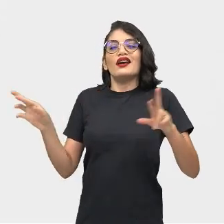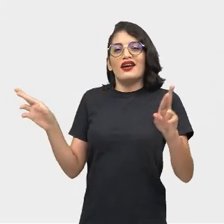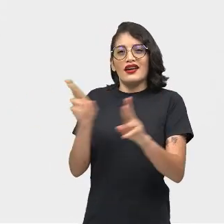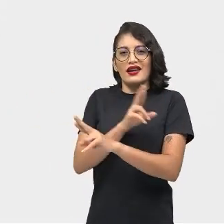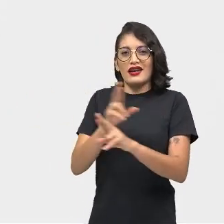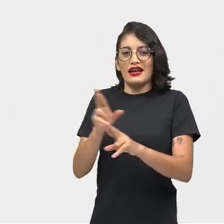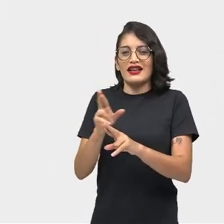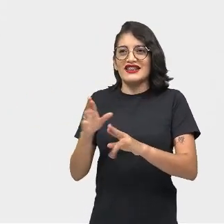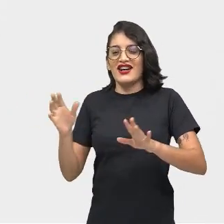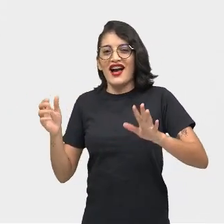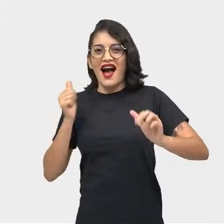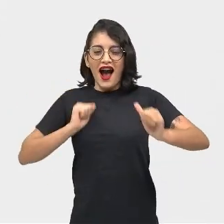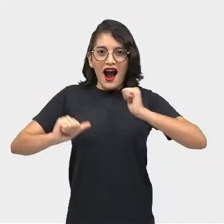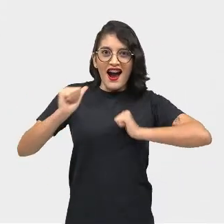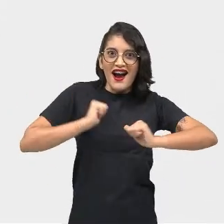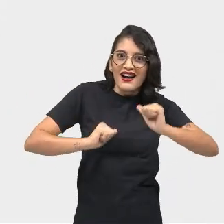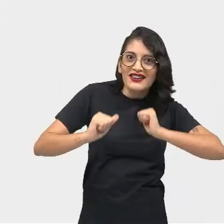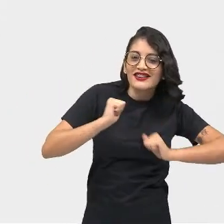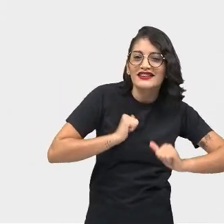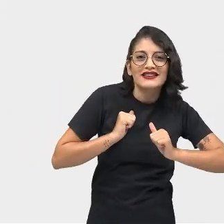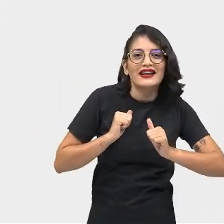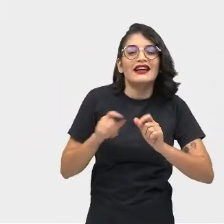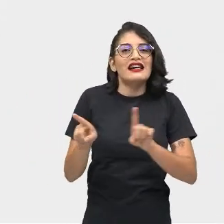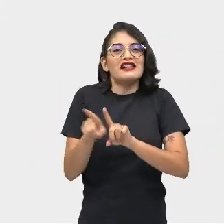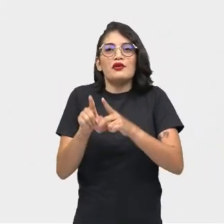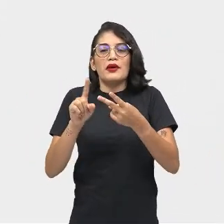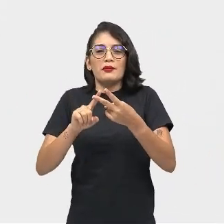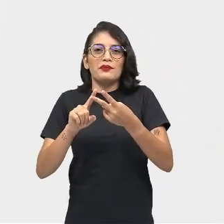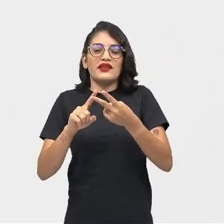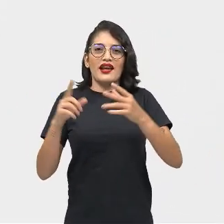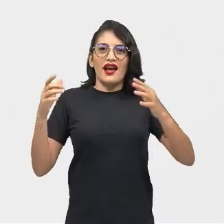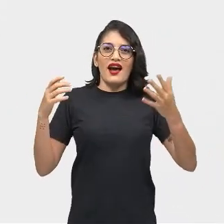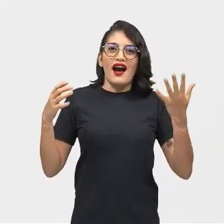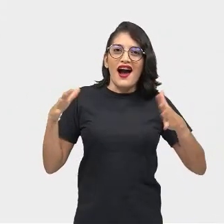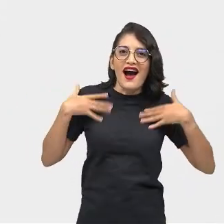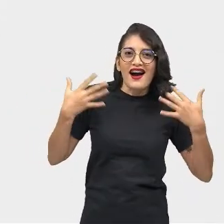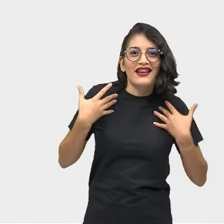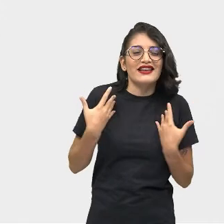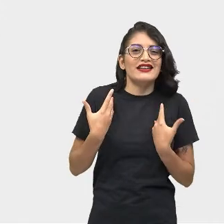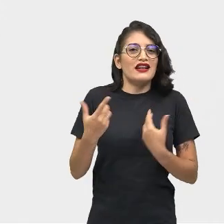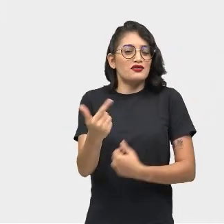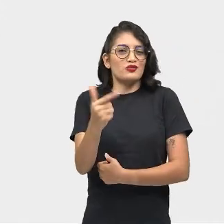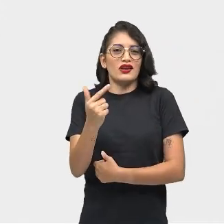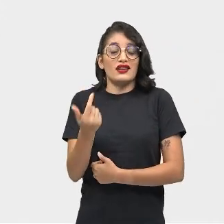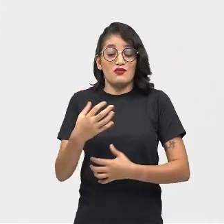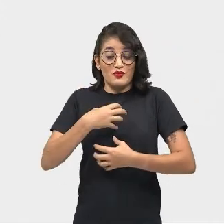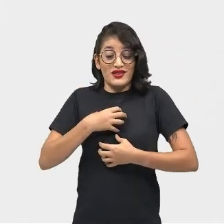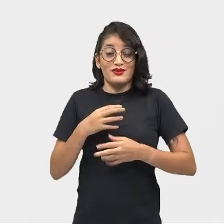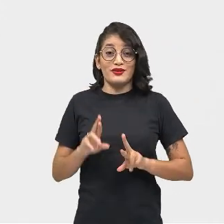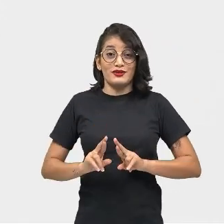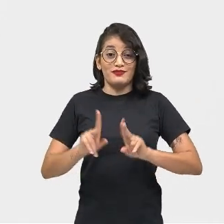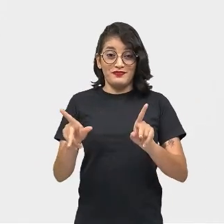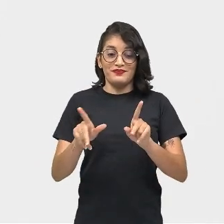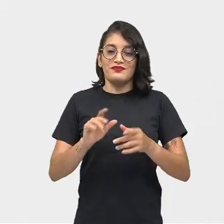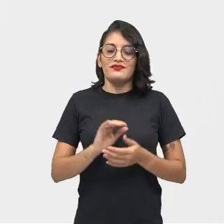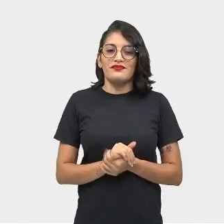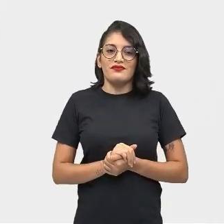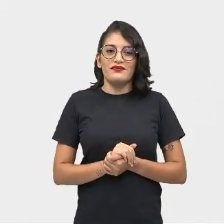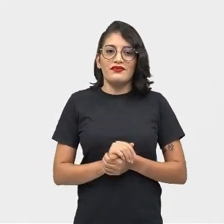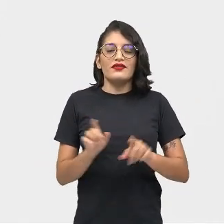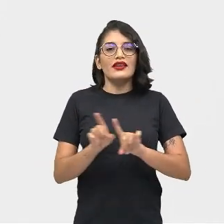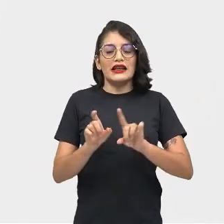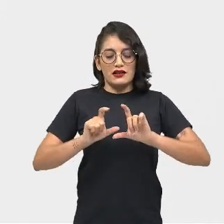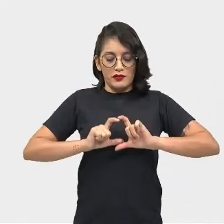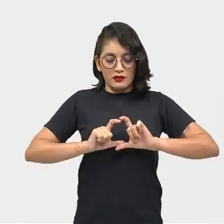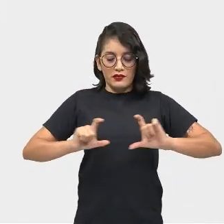à euforia, não está relacionado à alegria, à empolgação, é um sentimento diferente. Nós temos aqui também um pouco